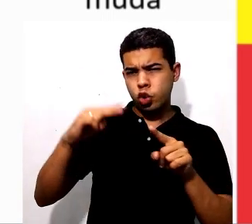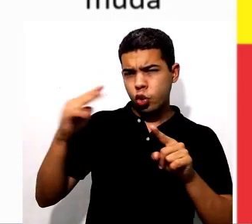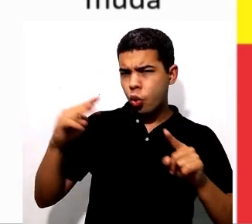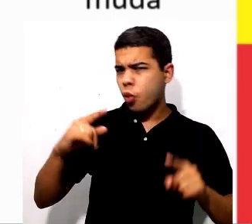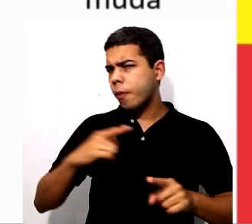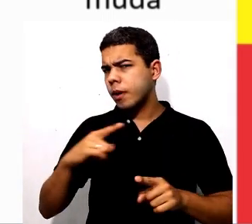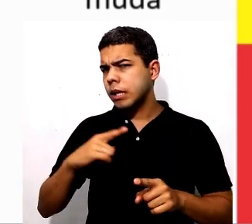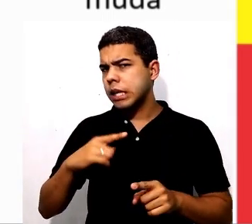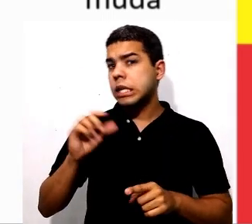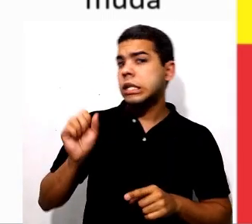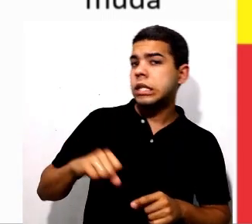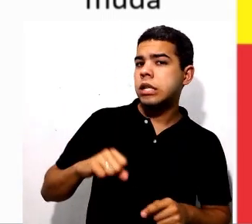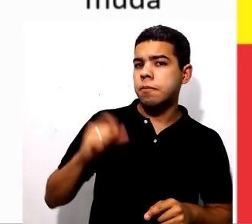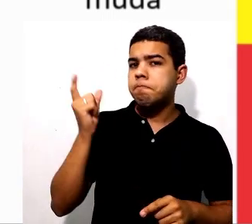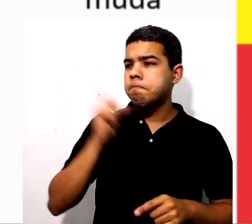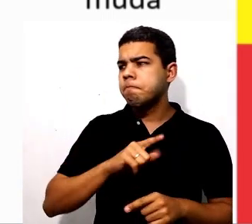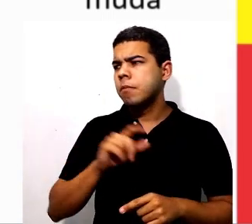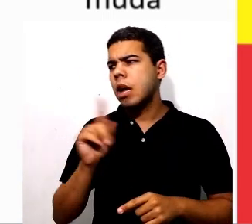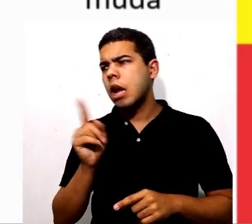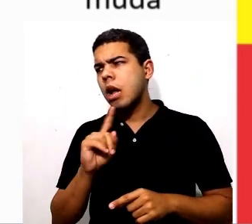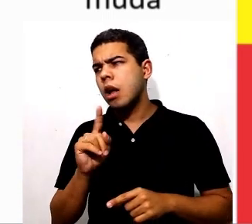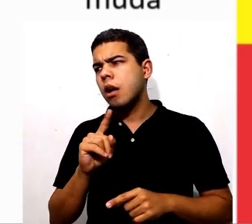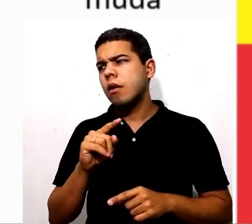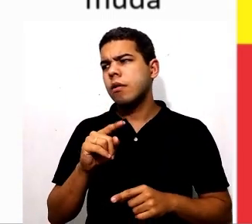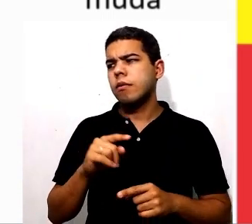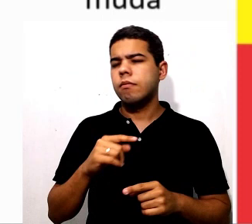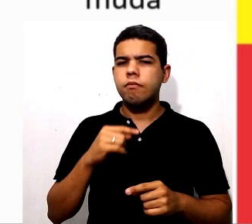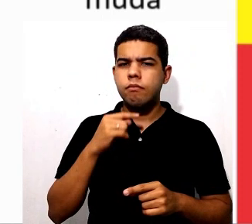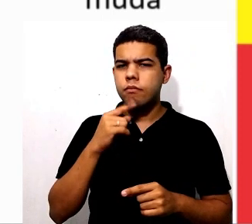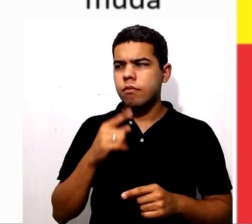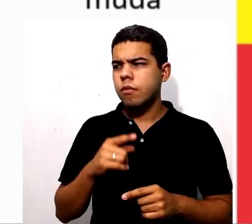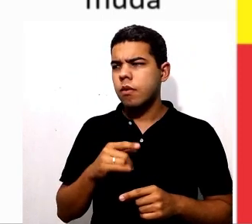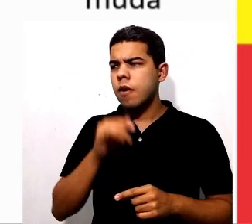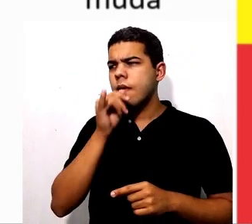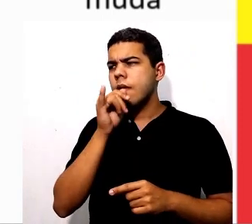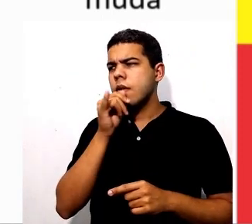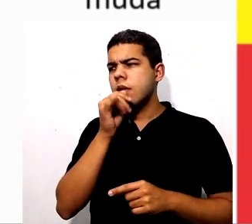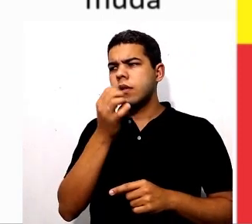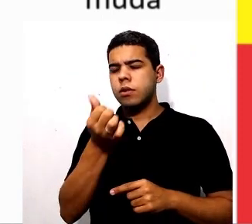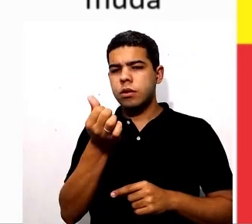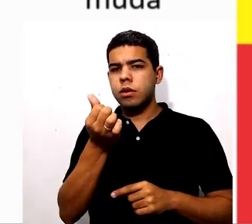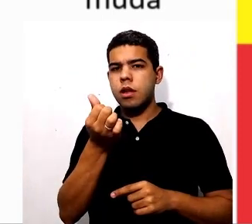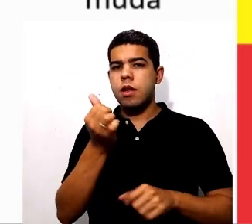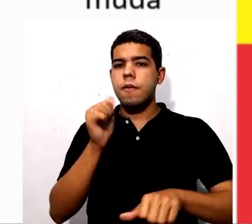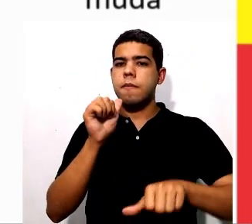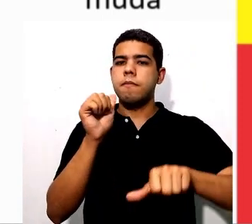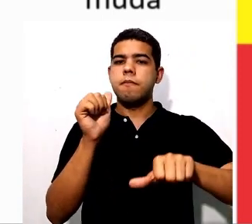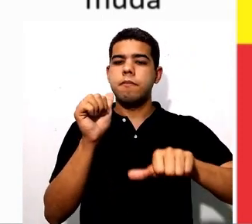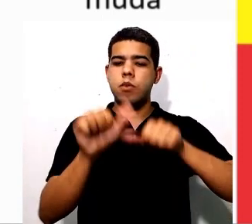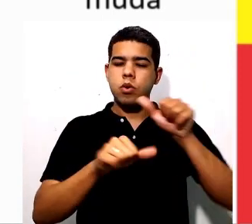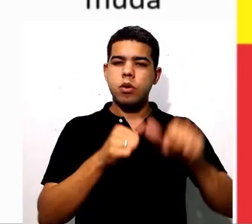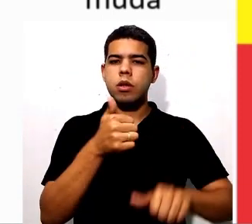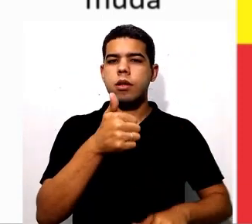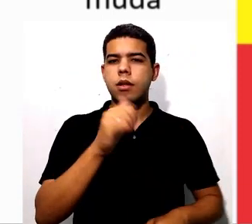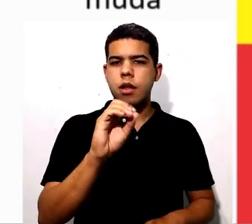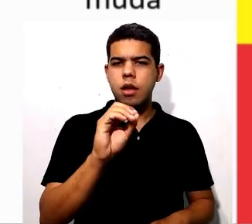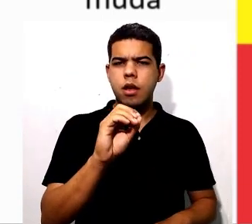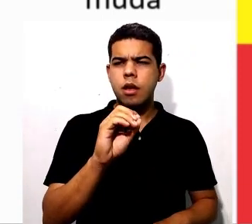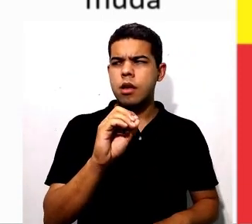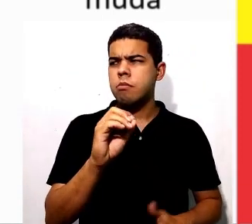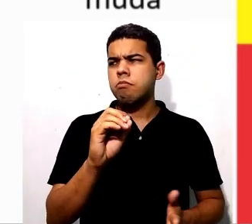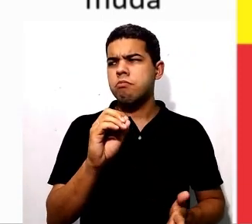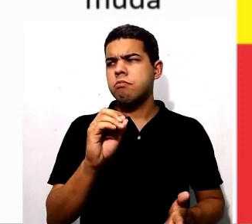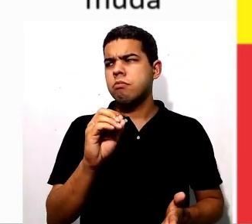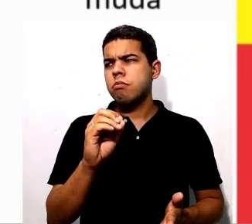é 10. Se na figura original é 6, o dobro de 6, 12. Então teria que